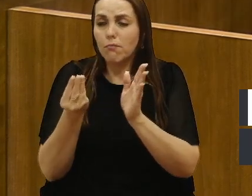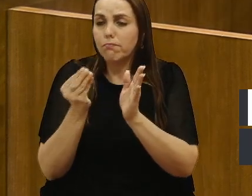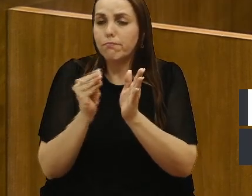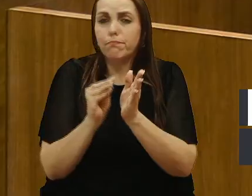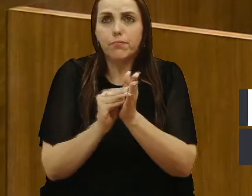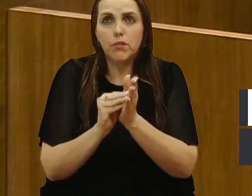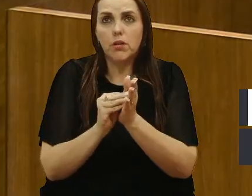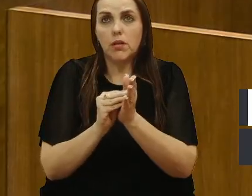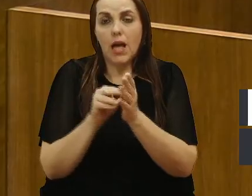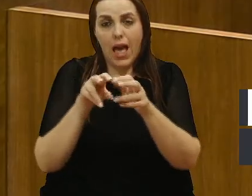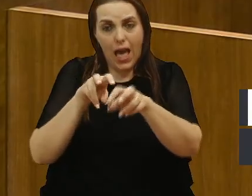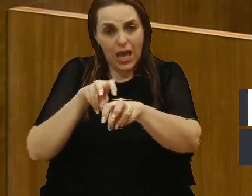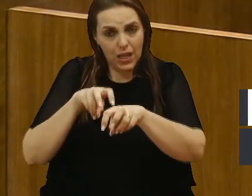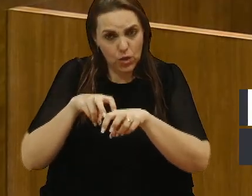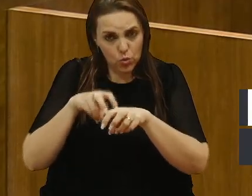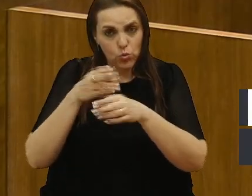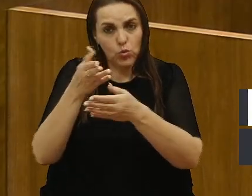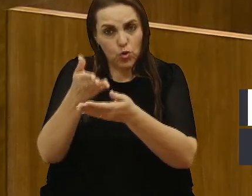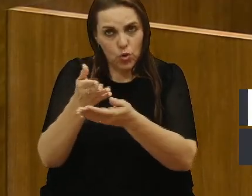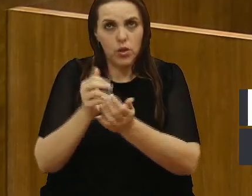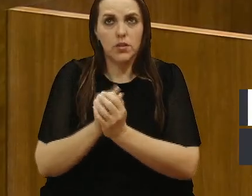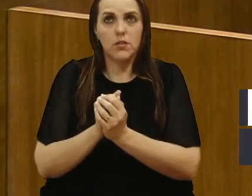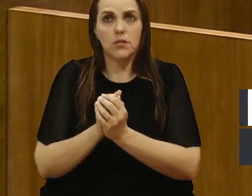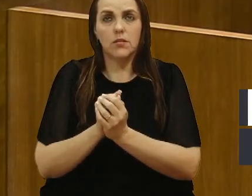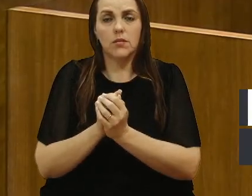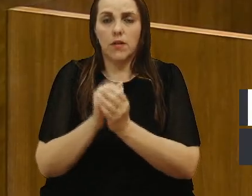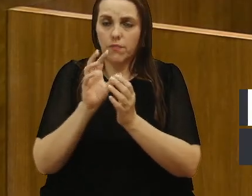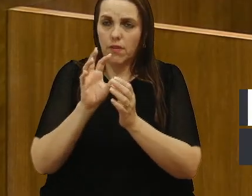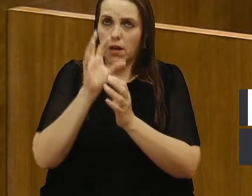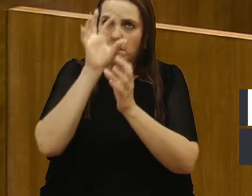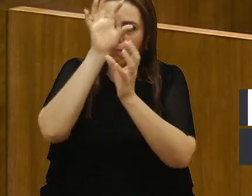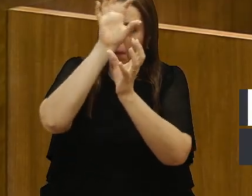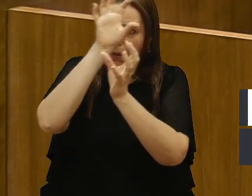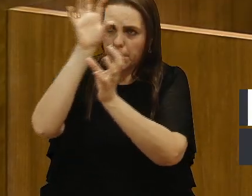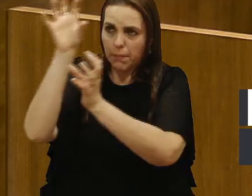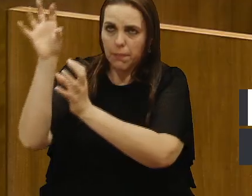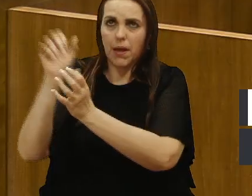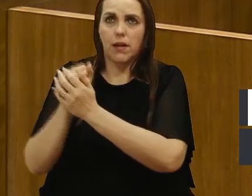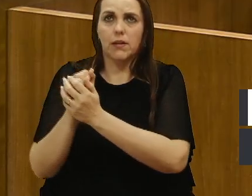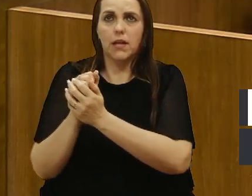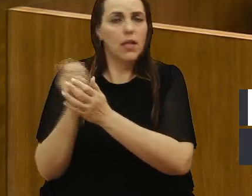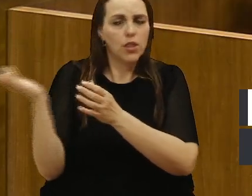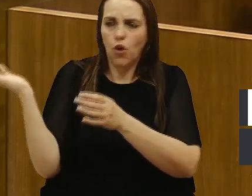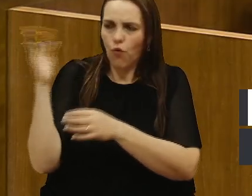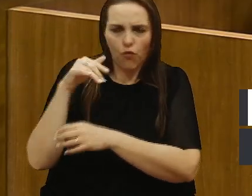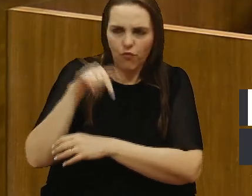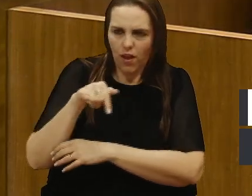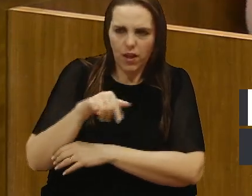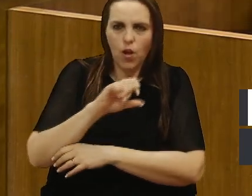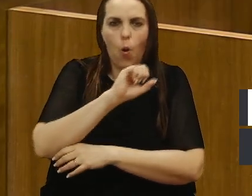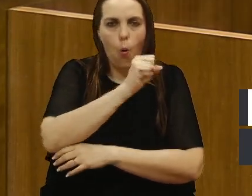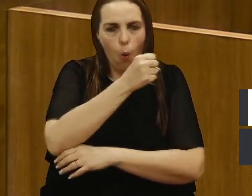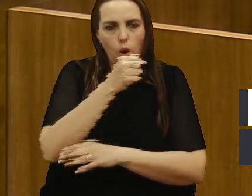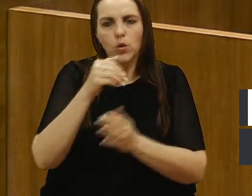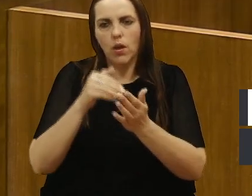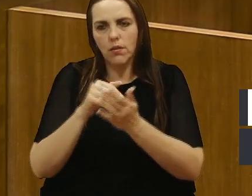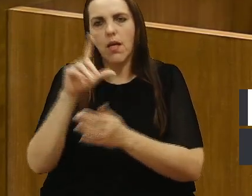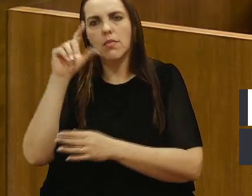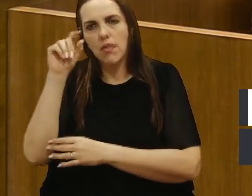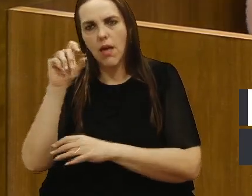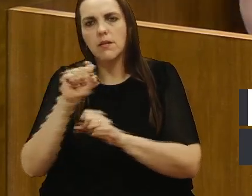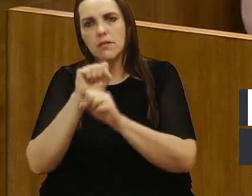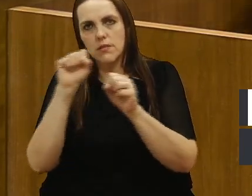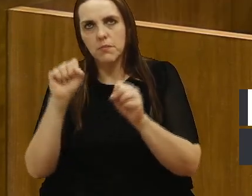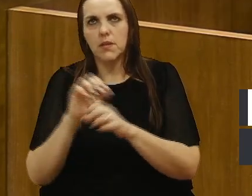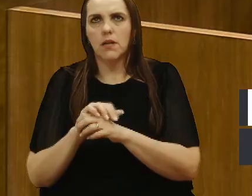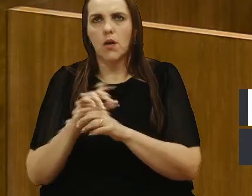lá, agricultores que vão expor as uvas. Não venham das 8 da manhã às 10.